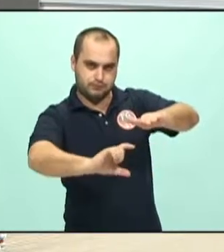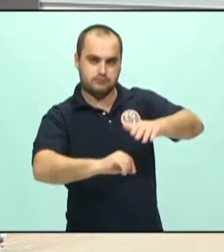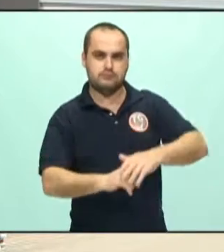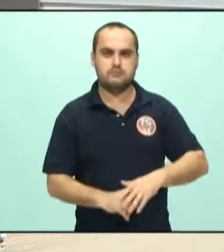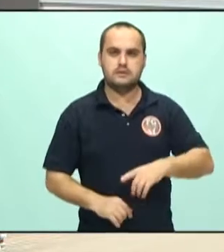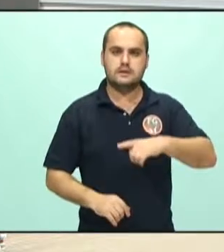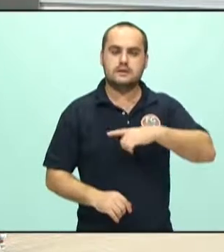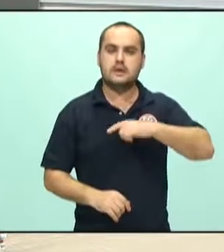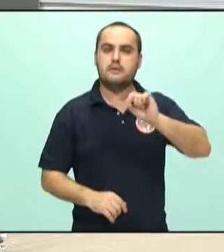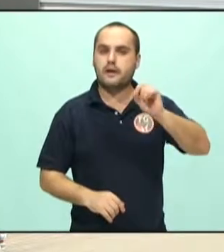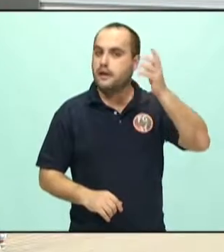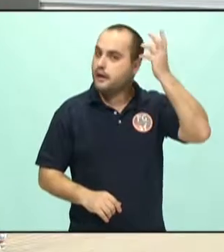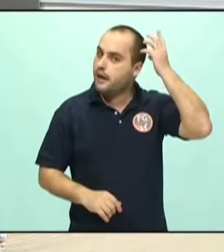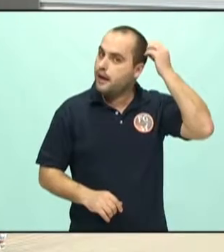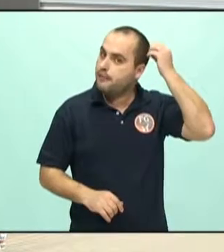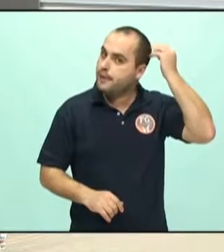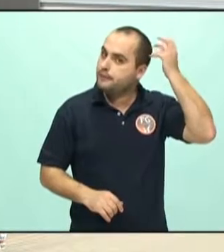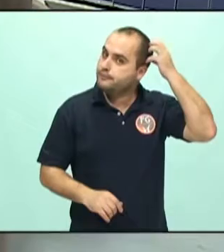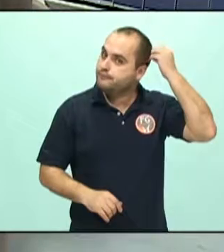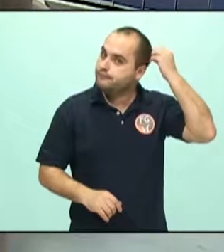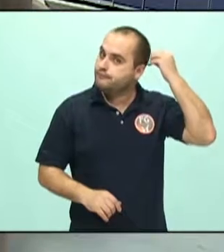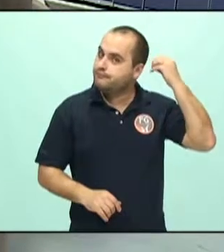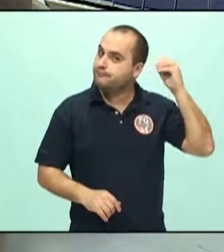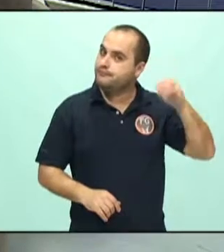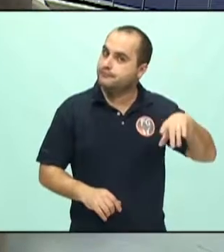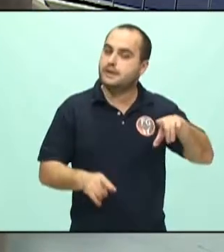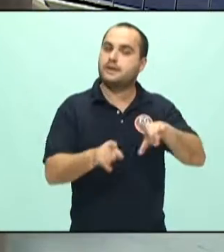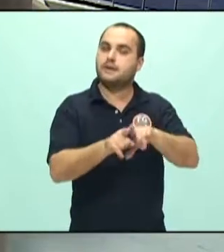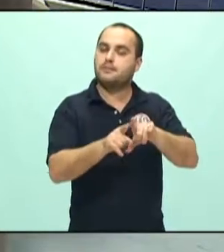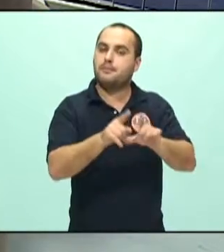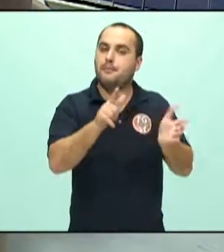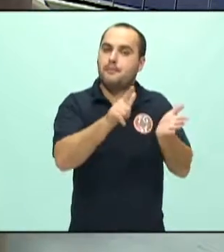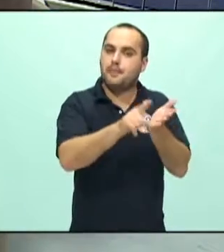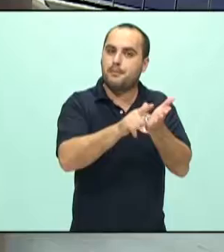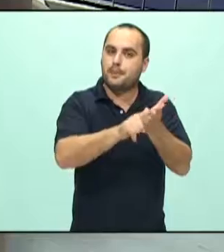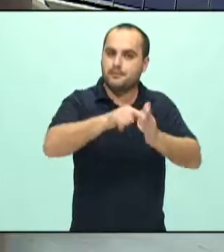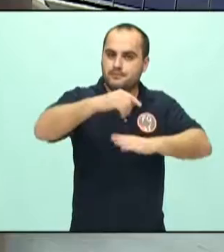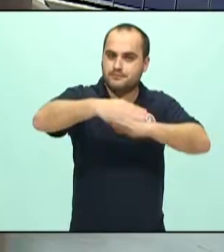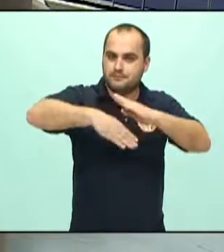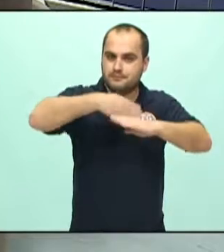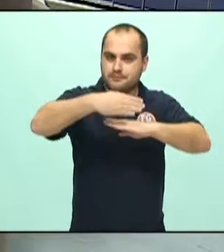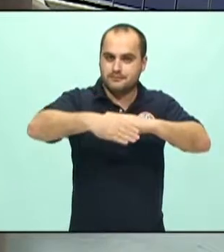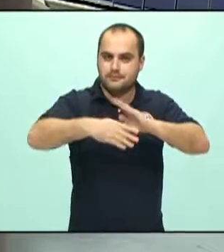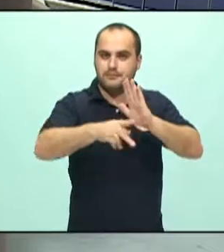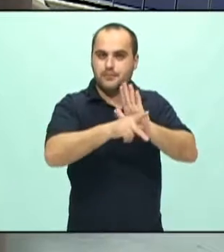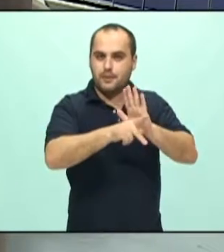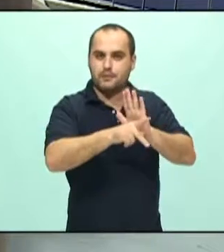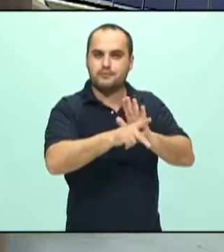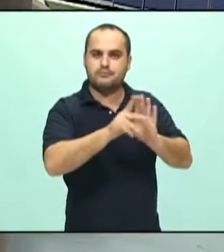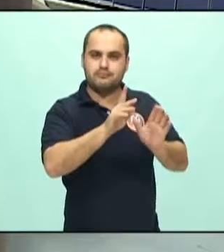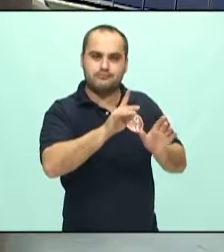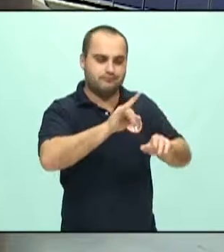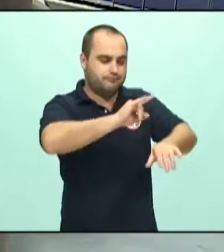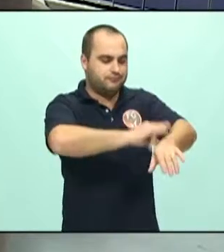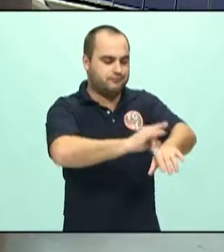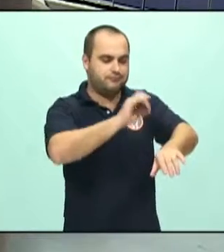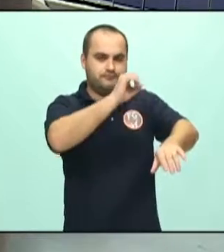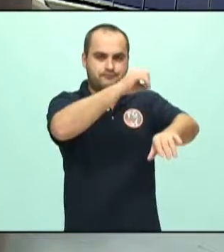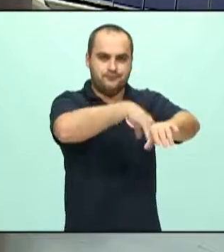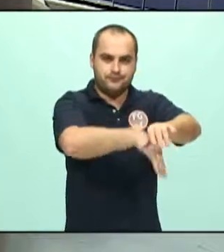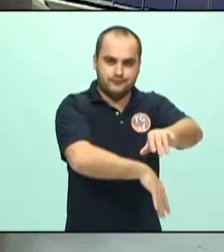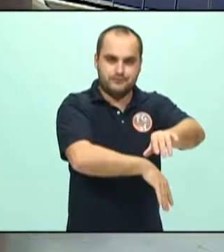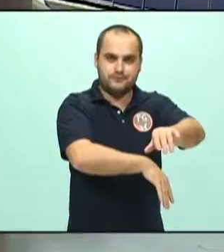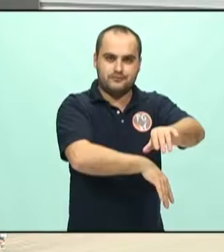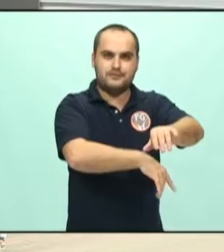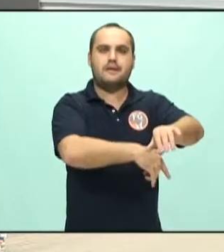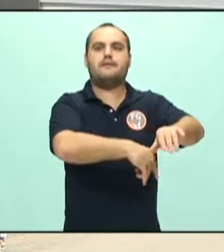de cabelo e papel higiênico no vaso sanitário que vão parar num na tubulação de esgoto vai para a estação é casamento